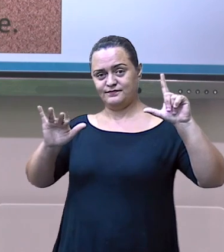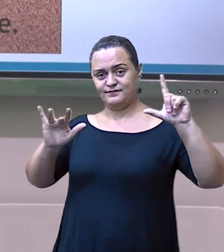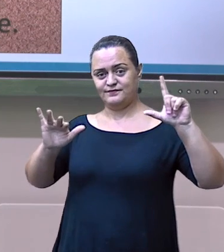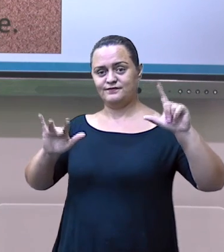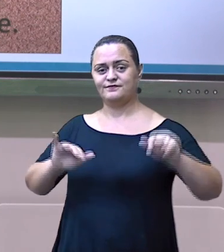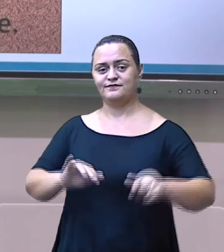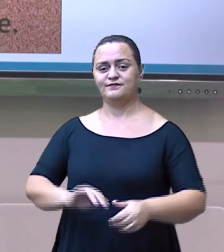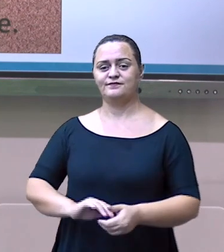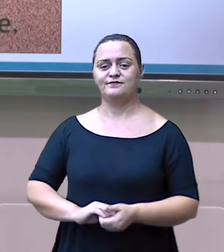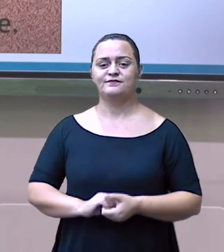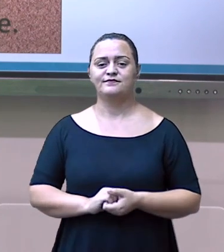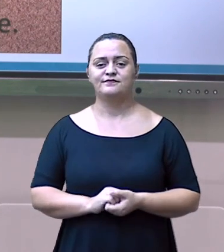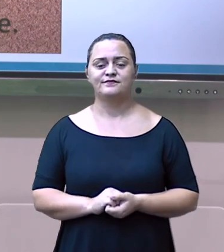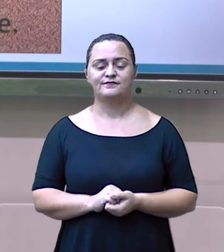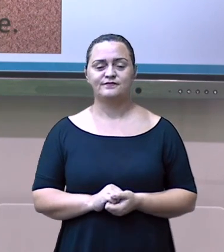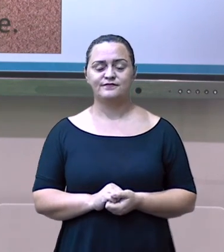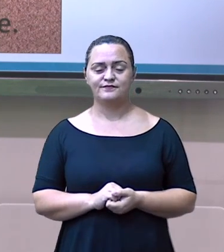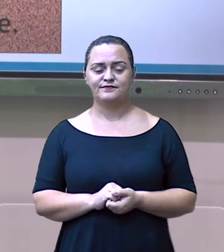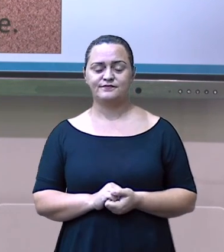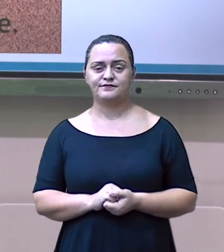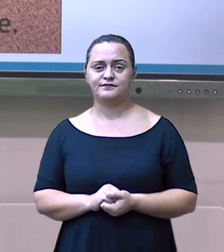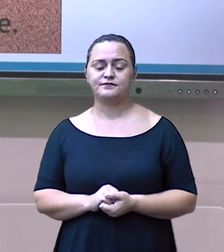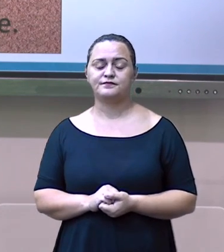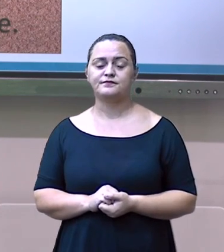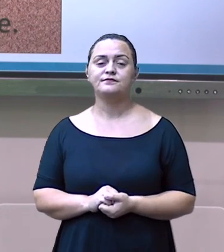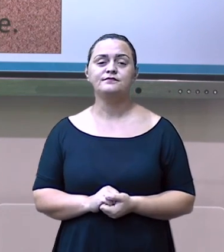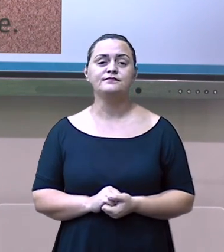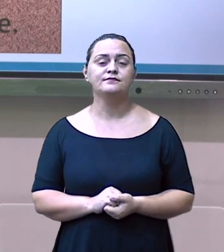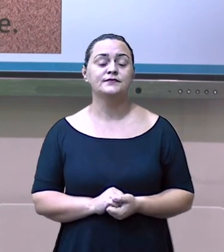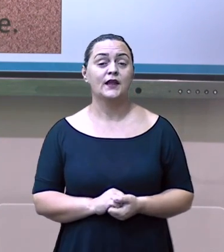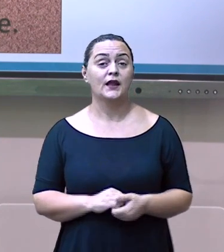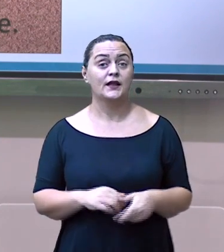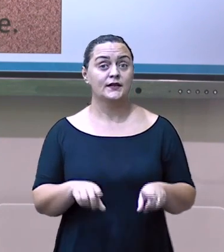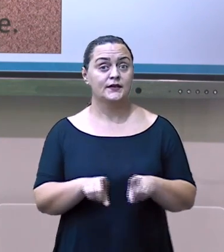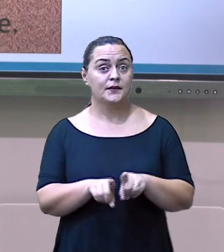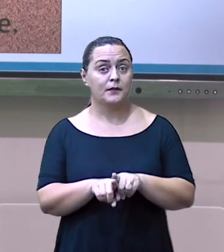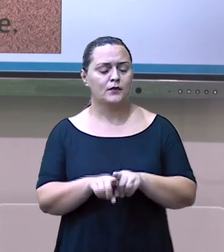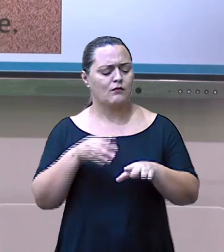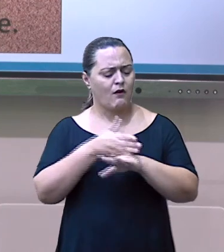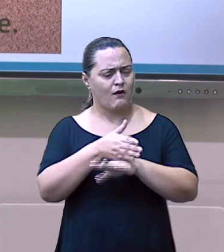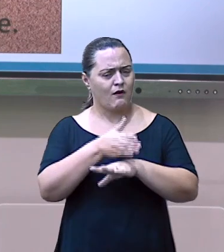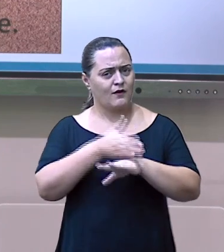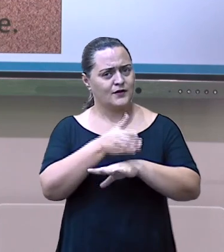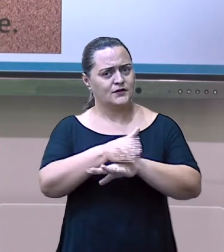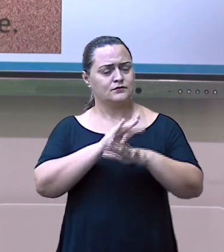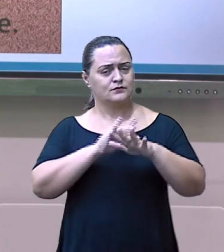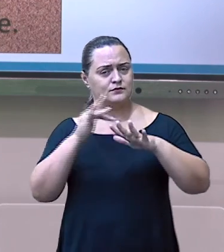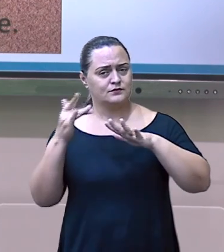para a imagem que aparece no canto da tela. Acesse também as nossas redes